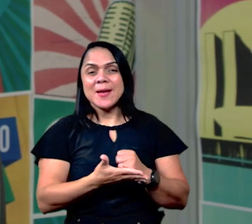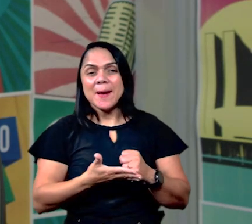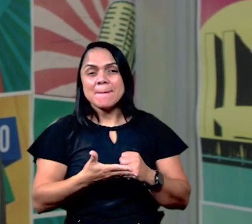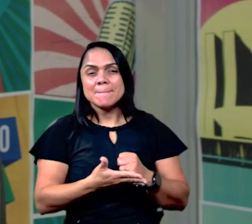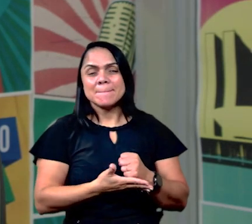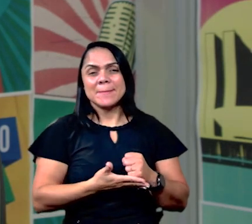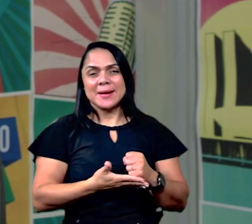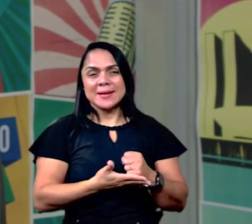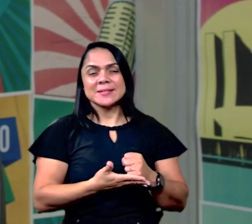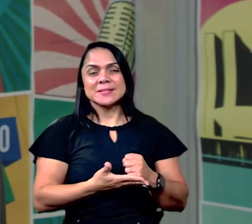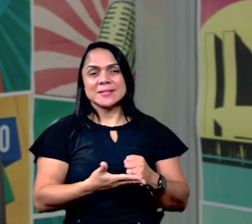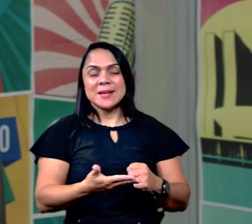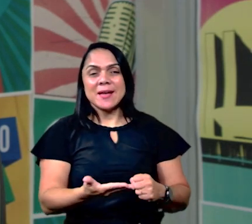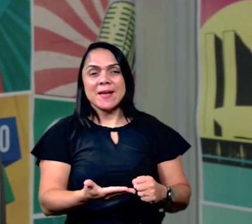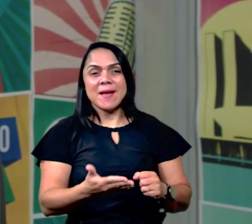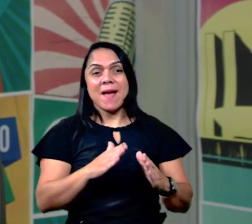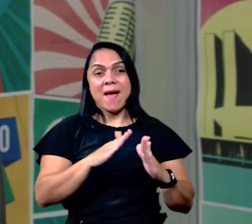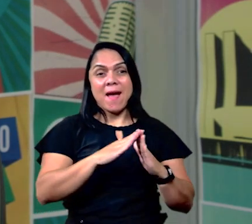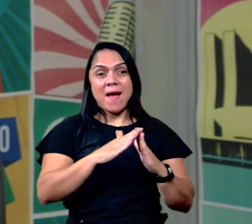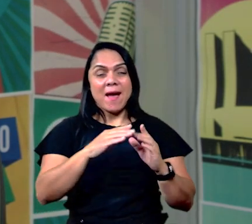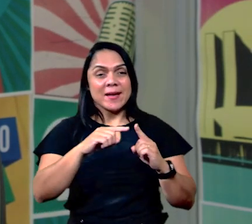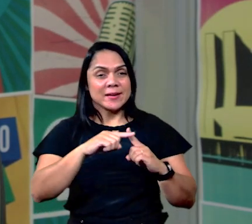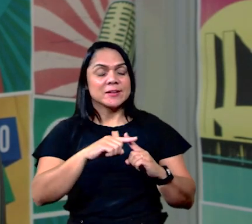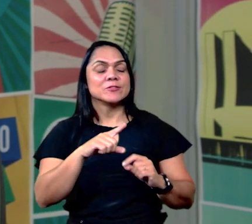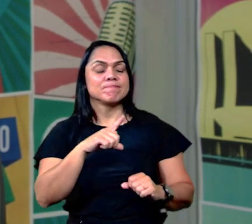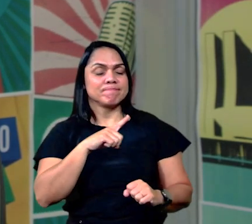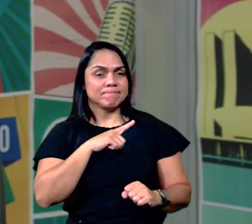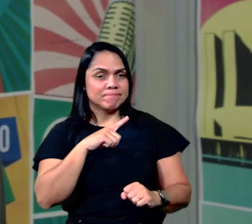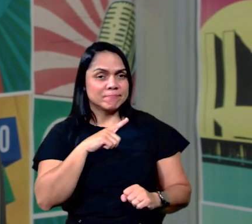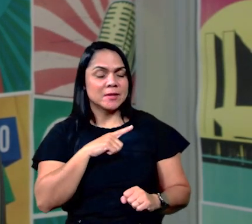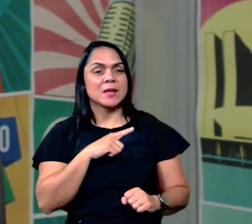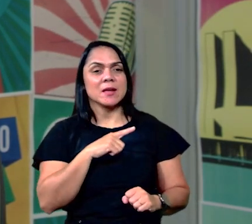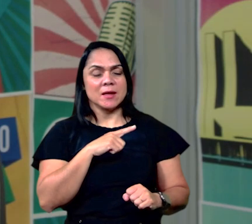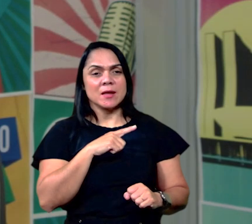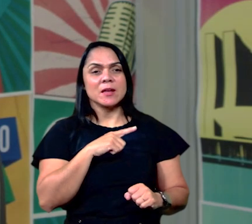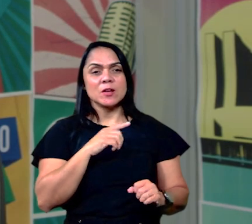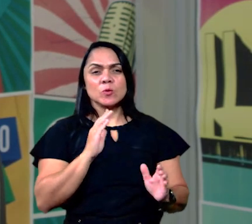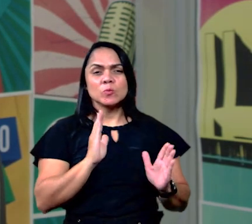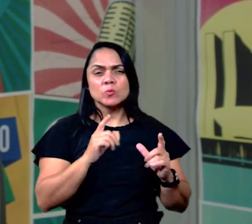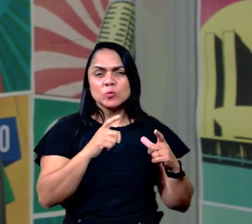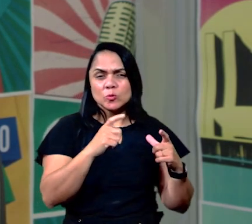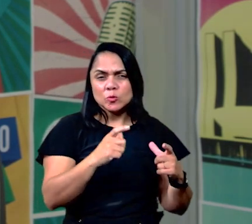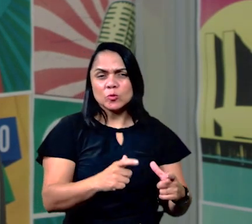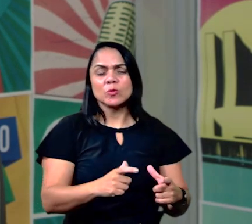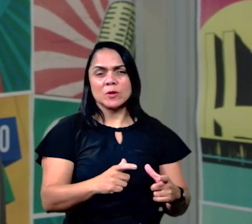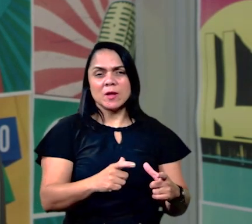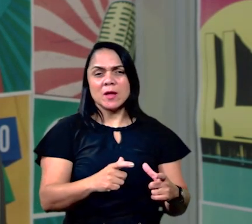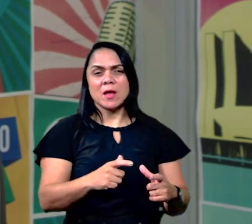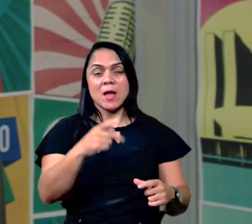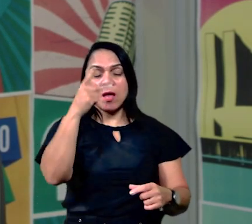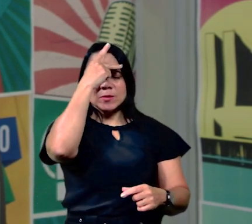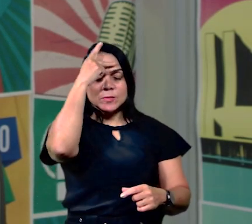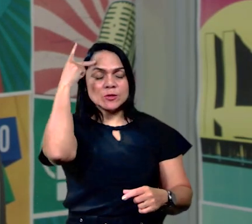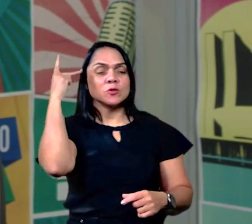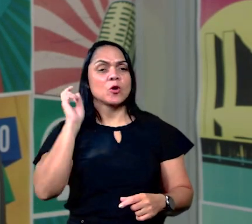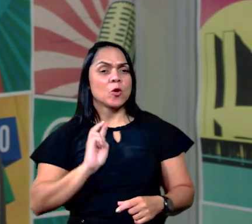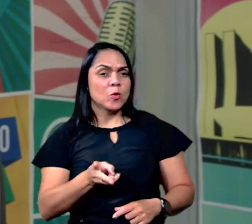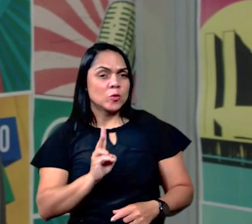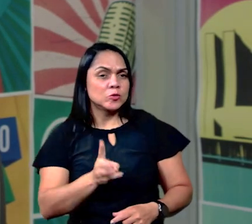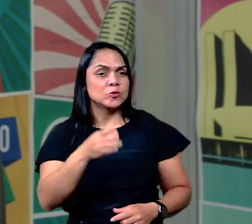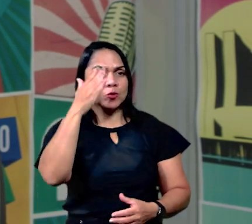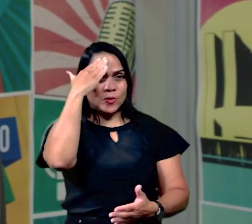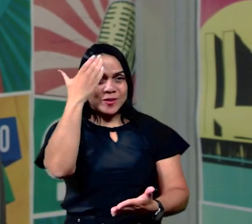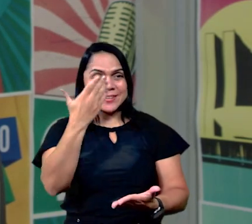secularização, que é dizer que a igreja tem um lugar nessa modernidade, as pessoas vão continuar crendo e tendo o direito de